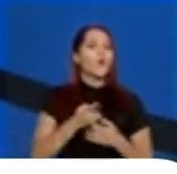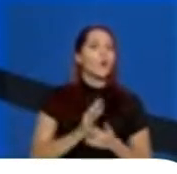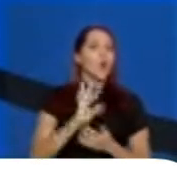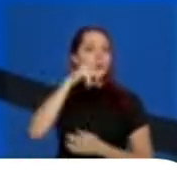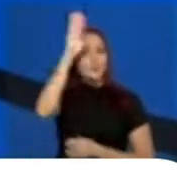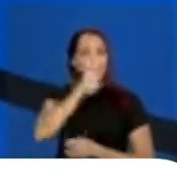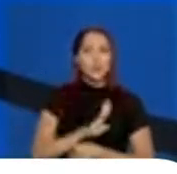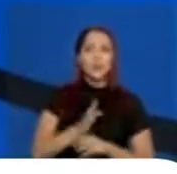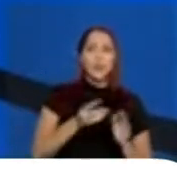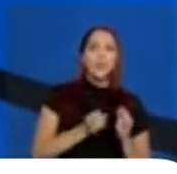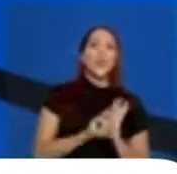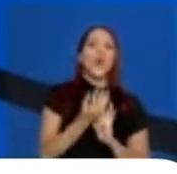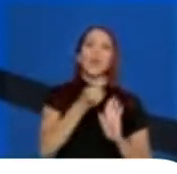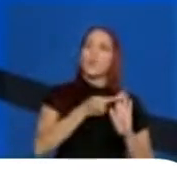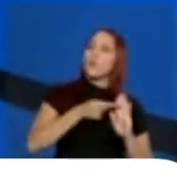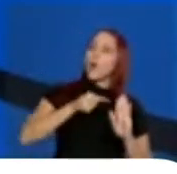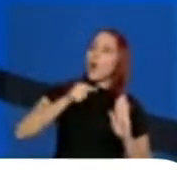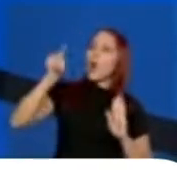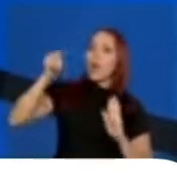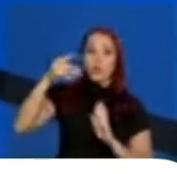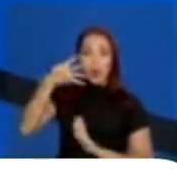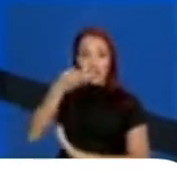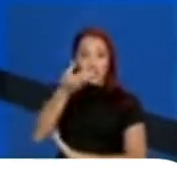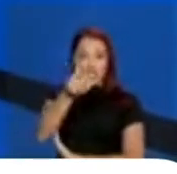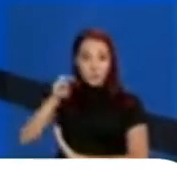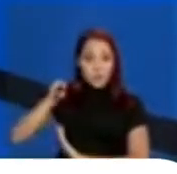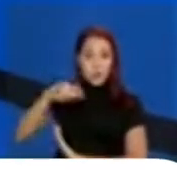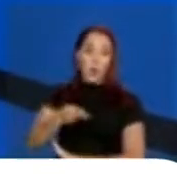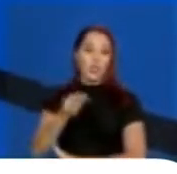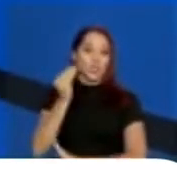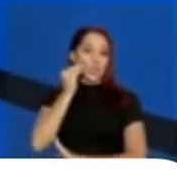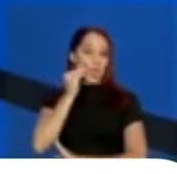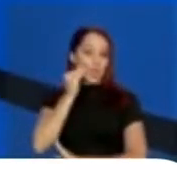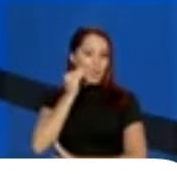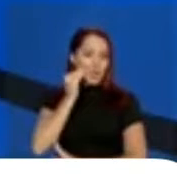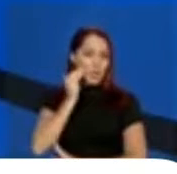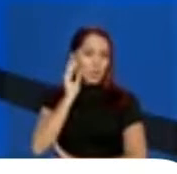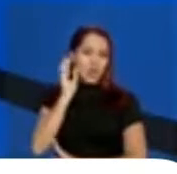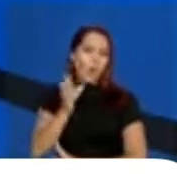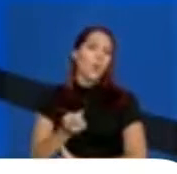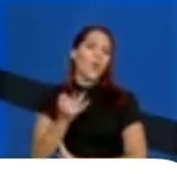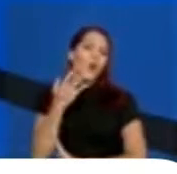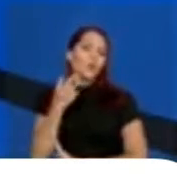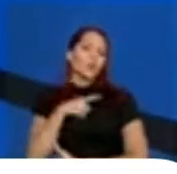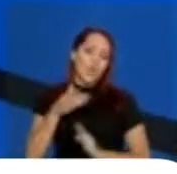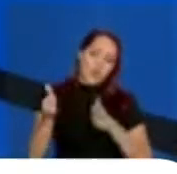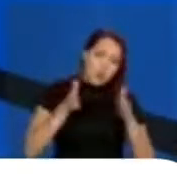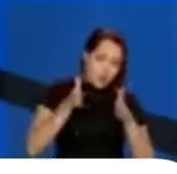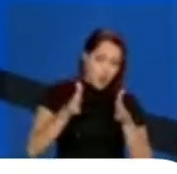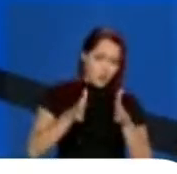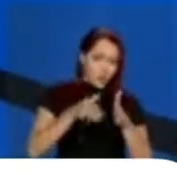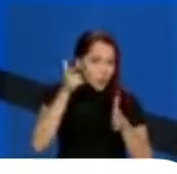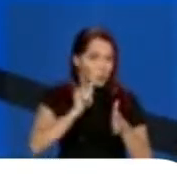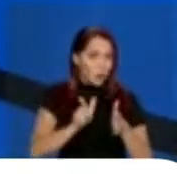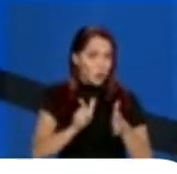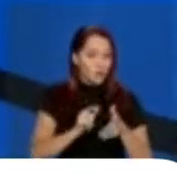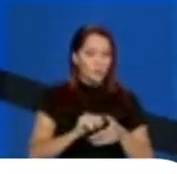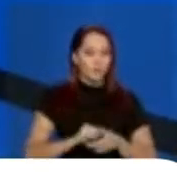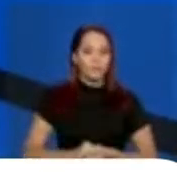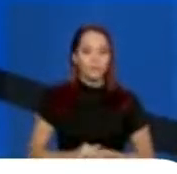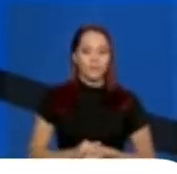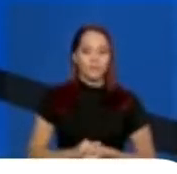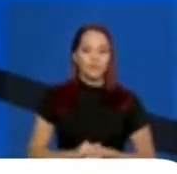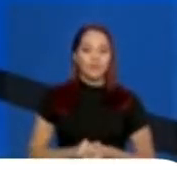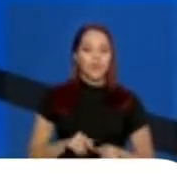no país? De 46 milhões de testes previstos, quantos devem estar disponíveis nesse período ágil? Gostaria